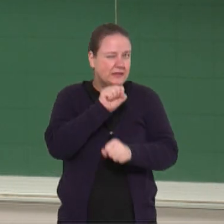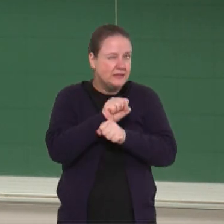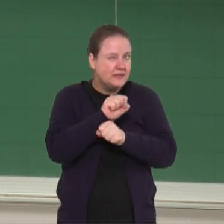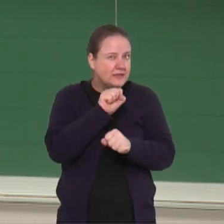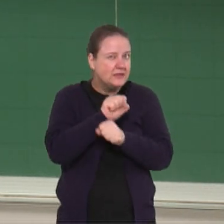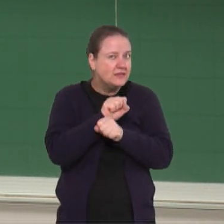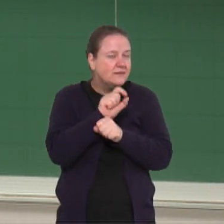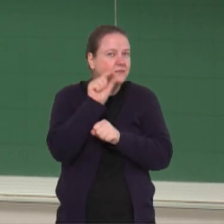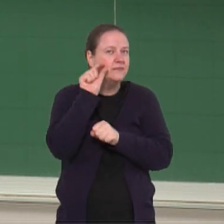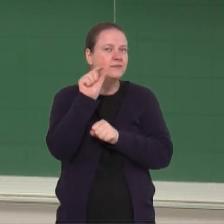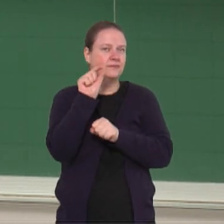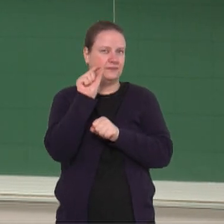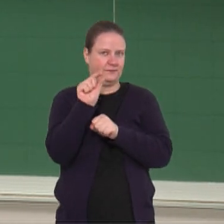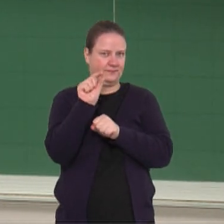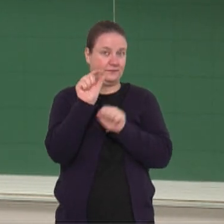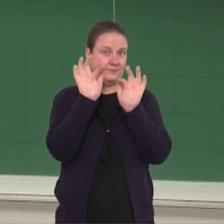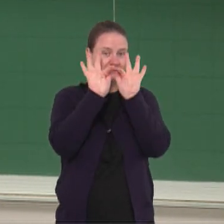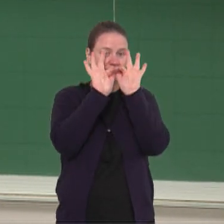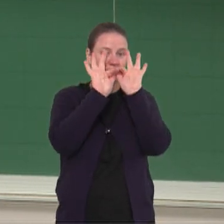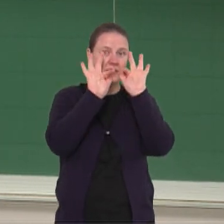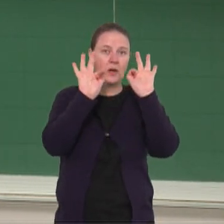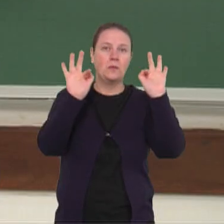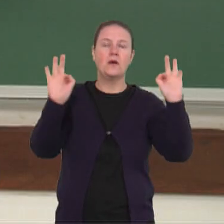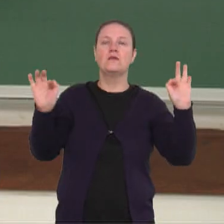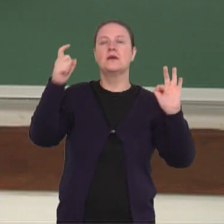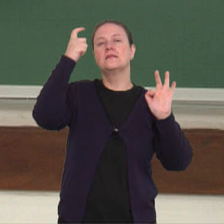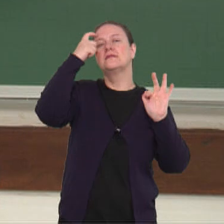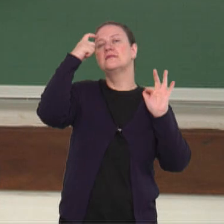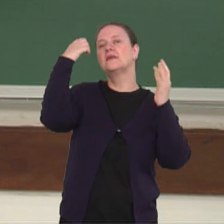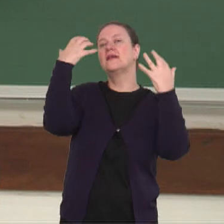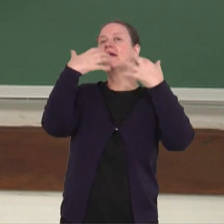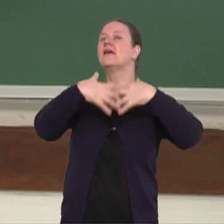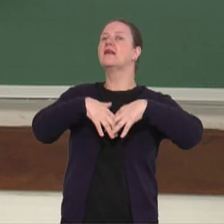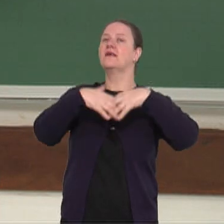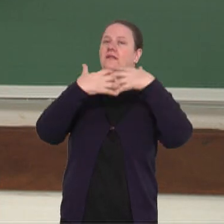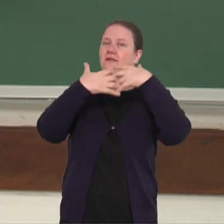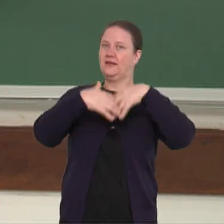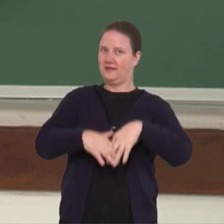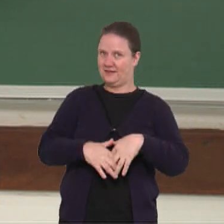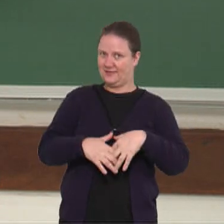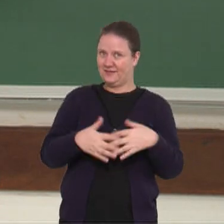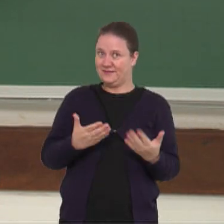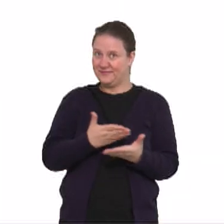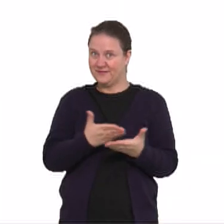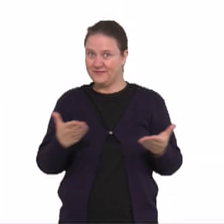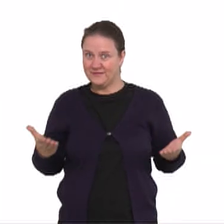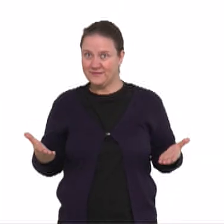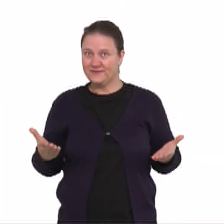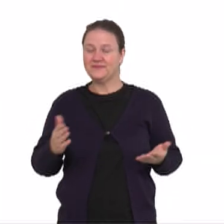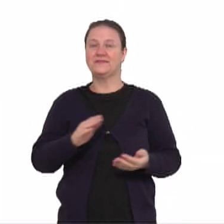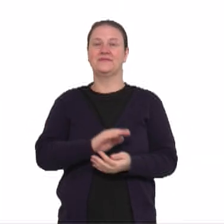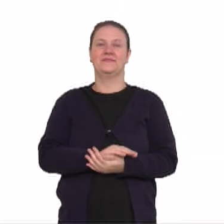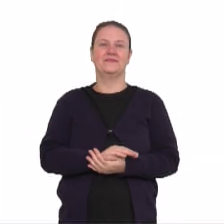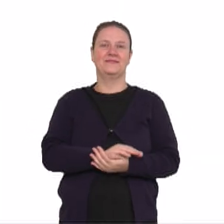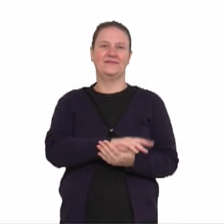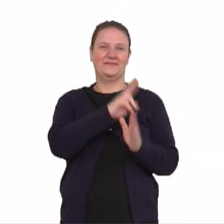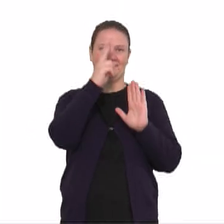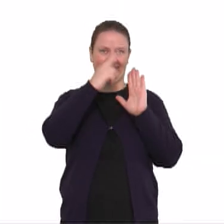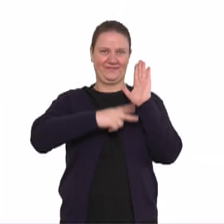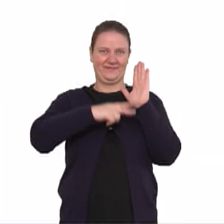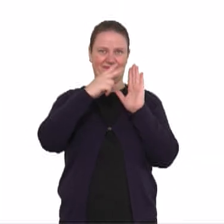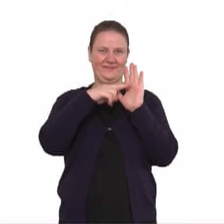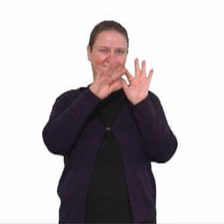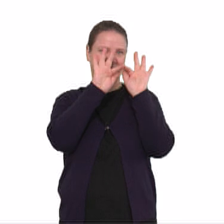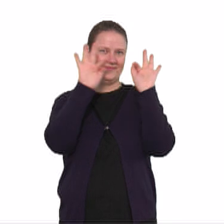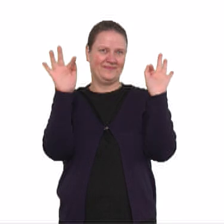aula com uma frase de reflexão. Vamos lá. The beautiful thing